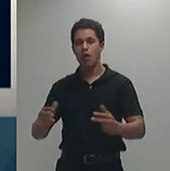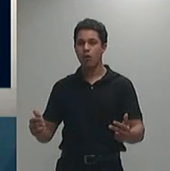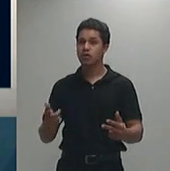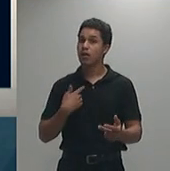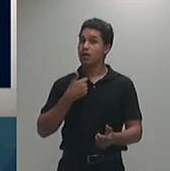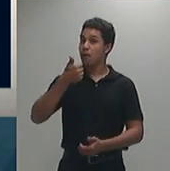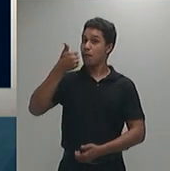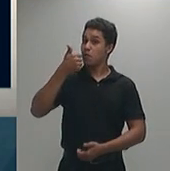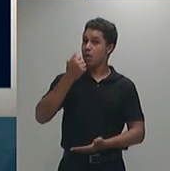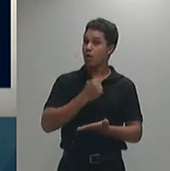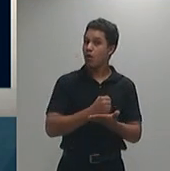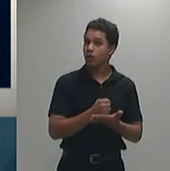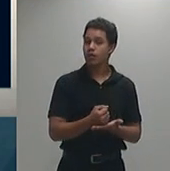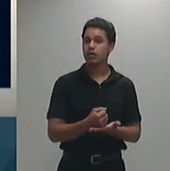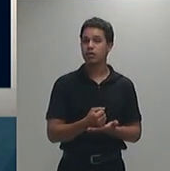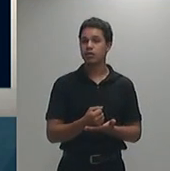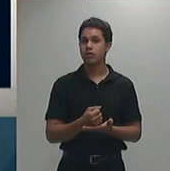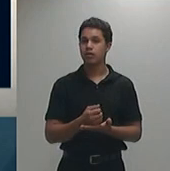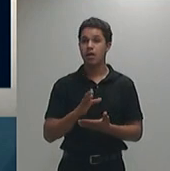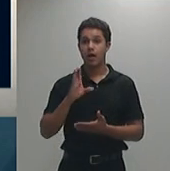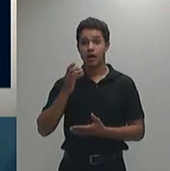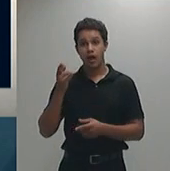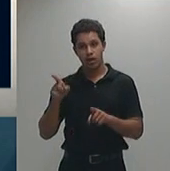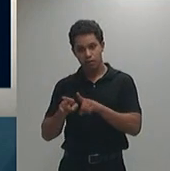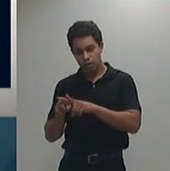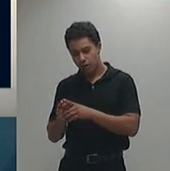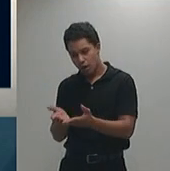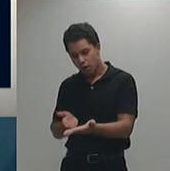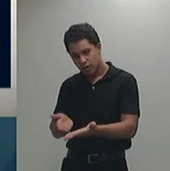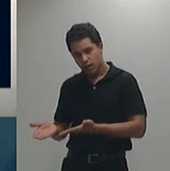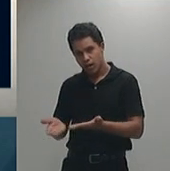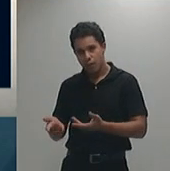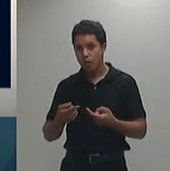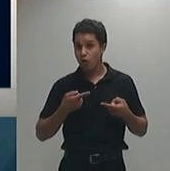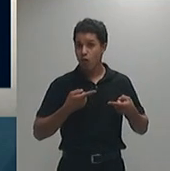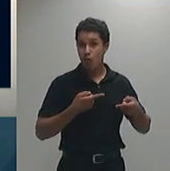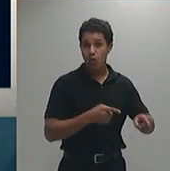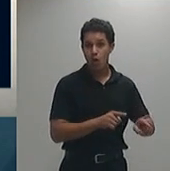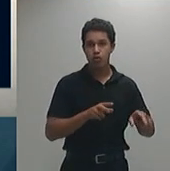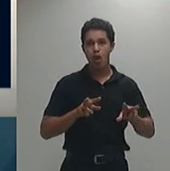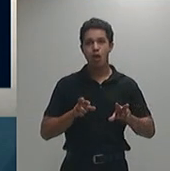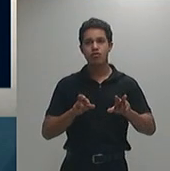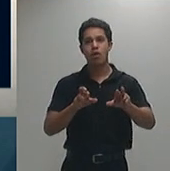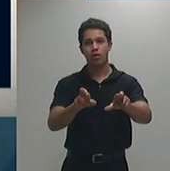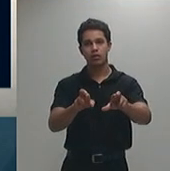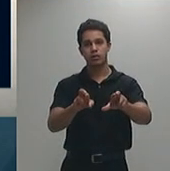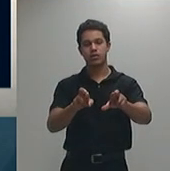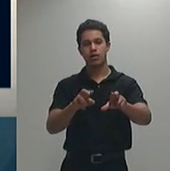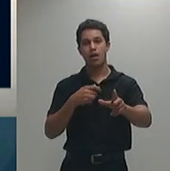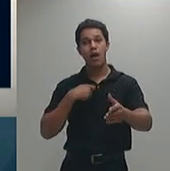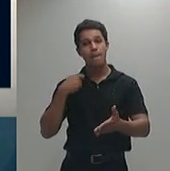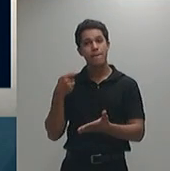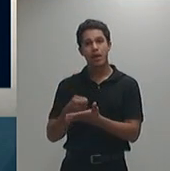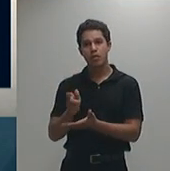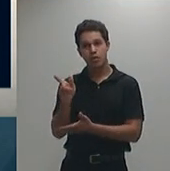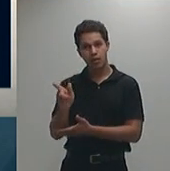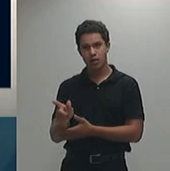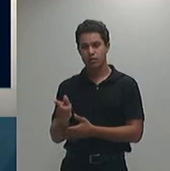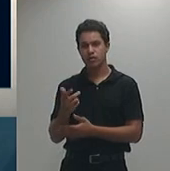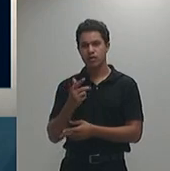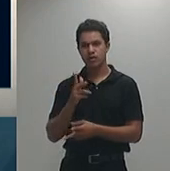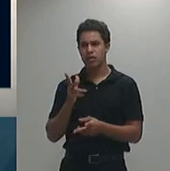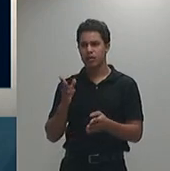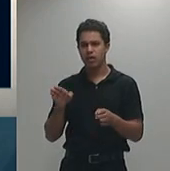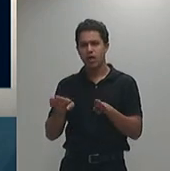inclusive Quanto é o tratamento contra o câncer mediante pagamento pela autora de acordo com a respectiva faixa